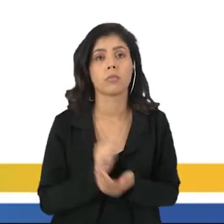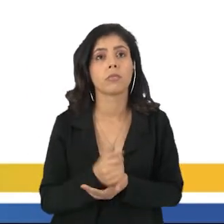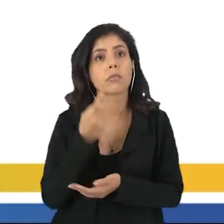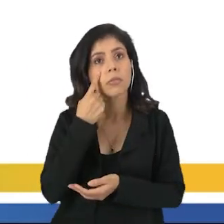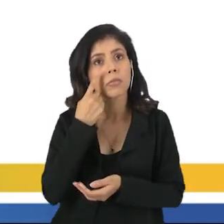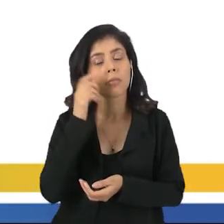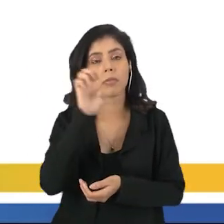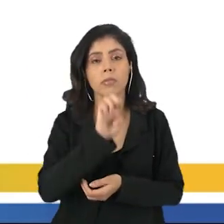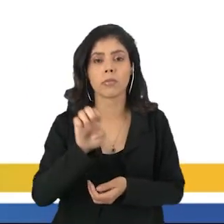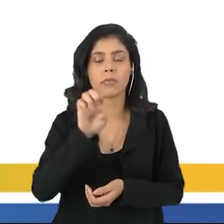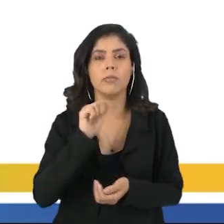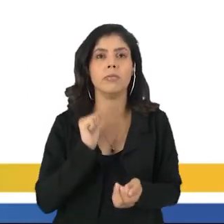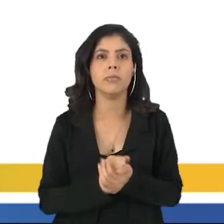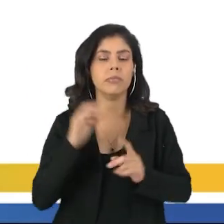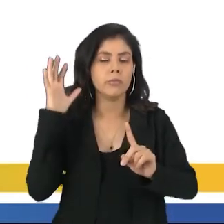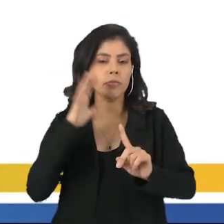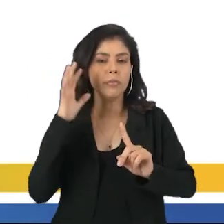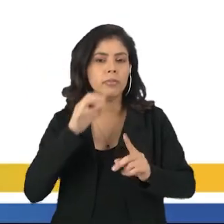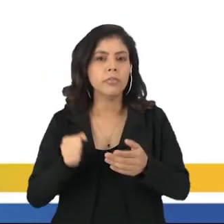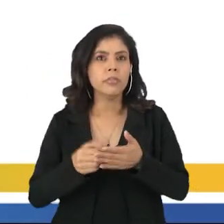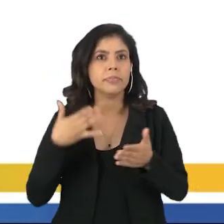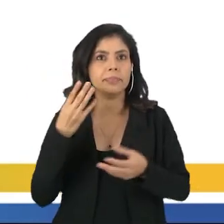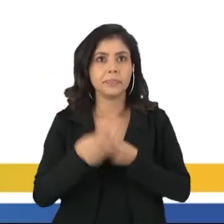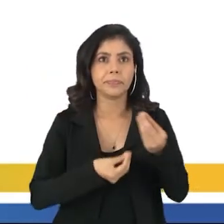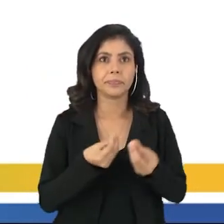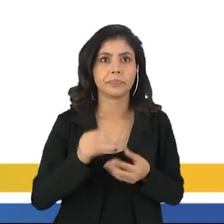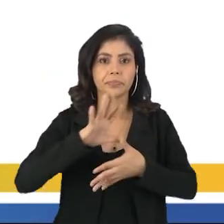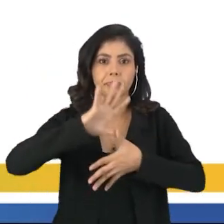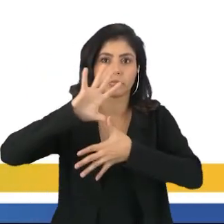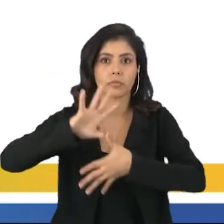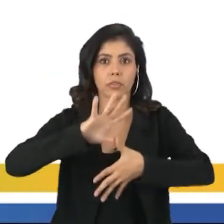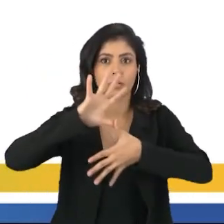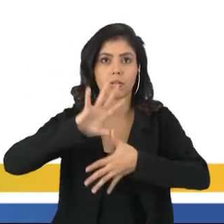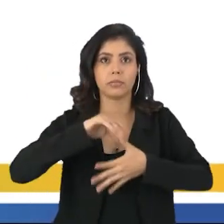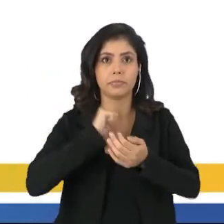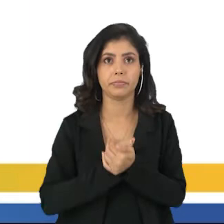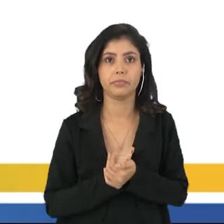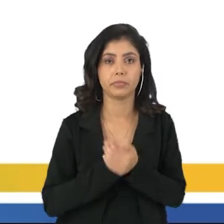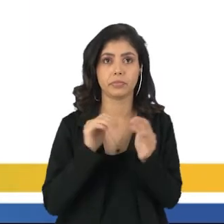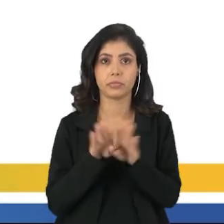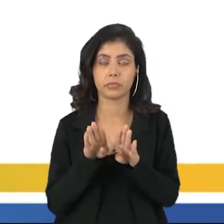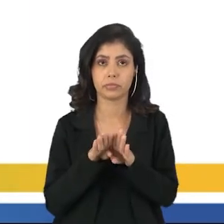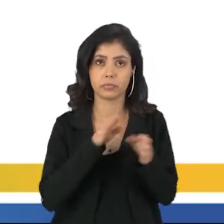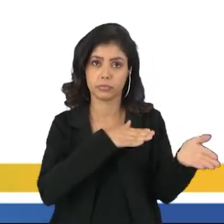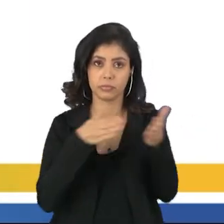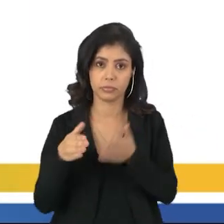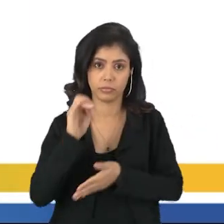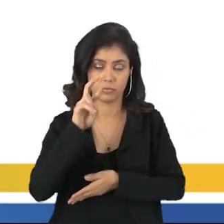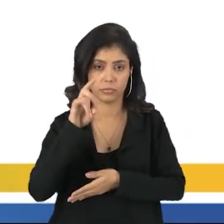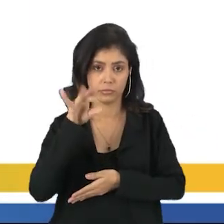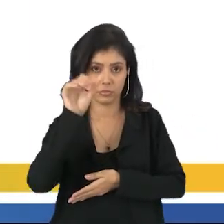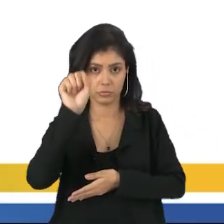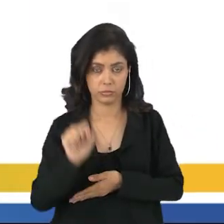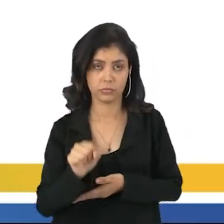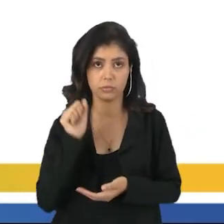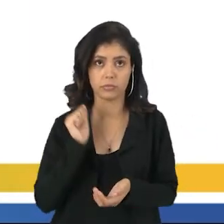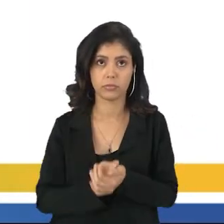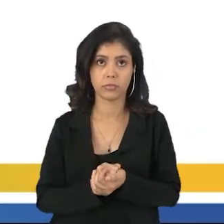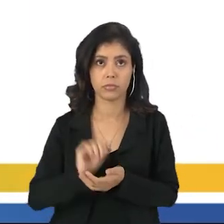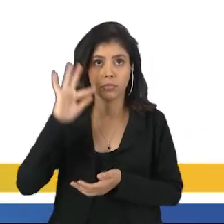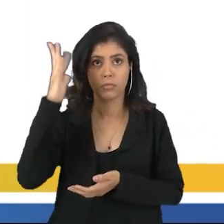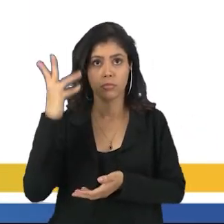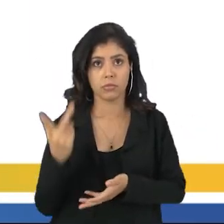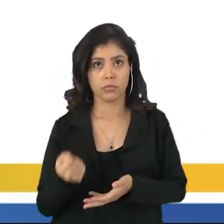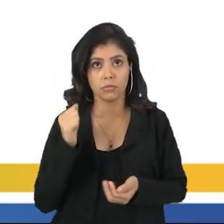que a Europa conseguiu influenciar tanto no continente americano, como também na parte centro-sul da África,